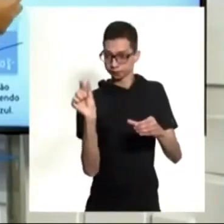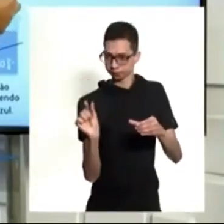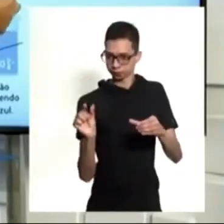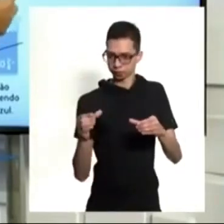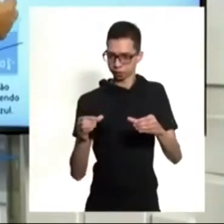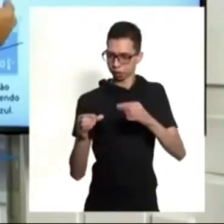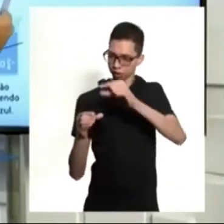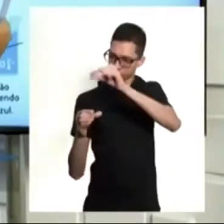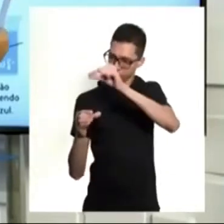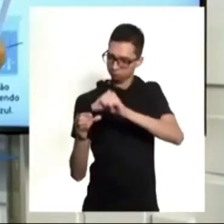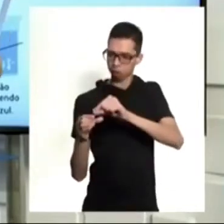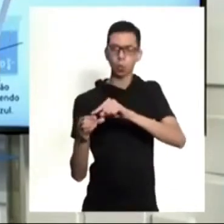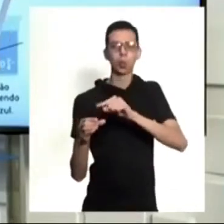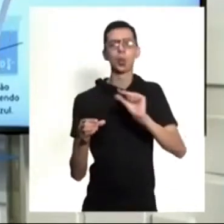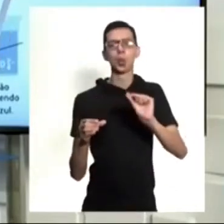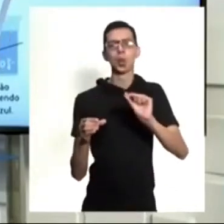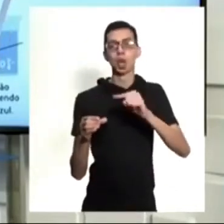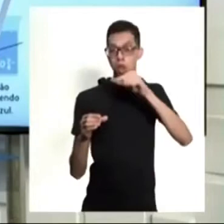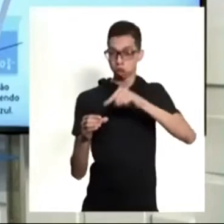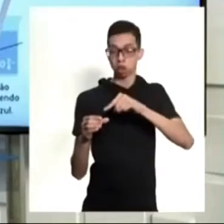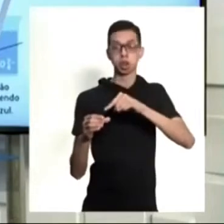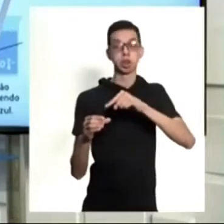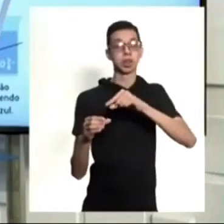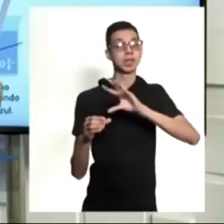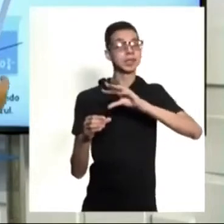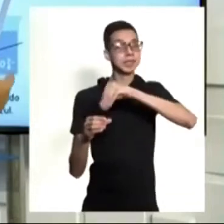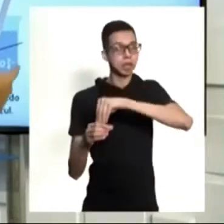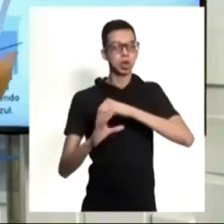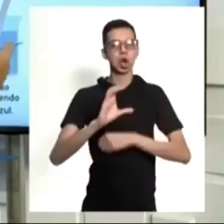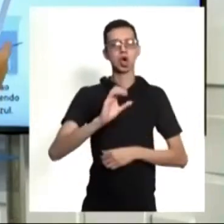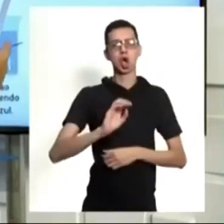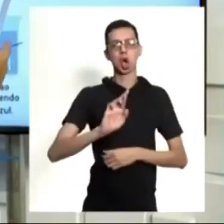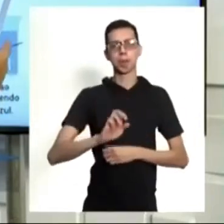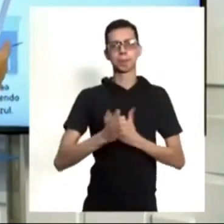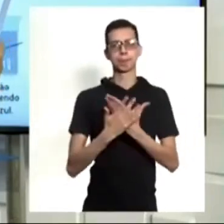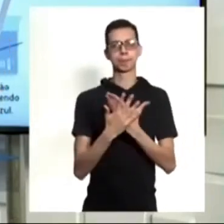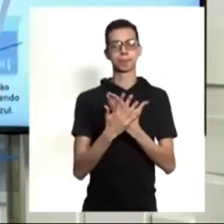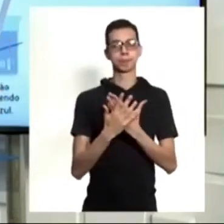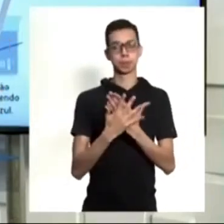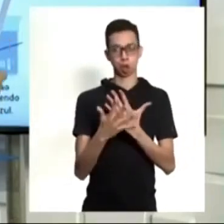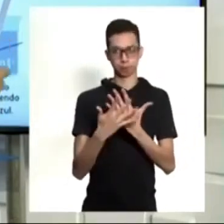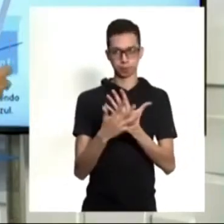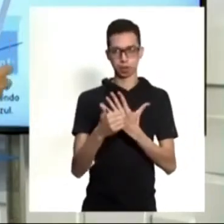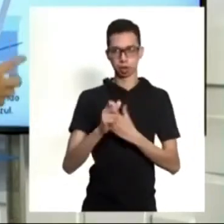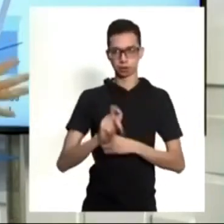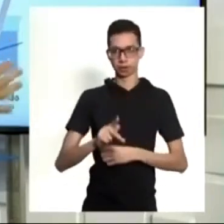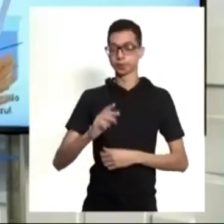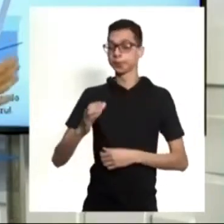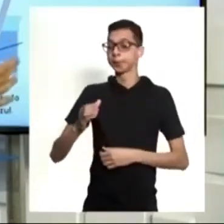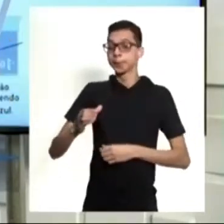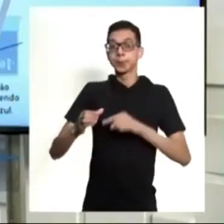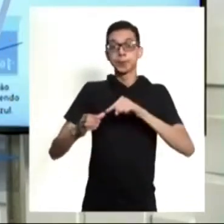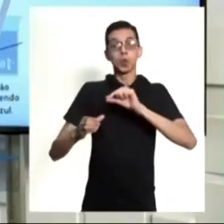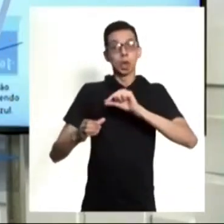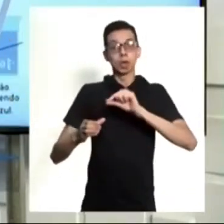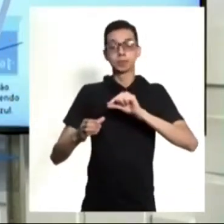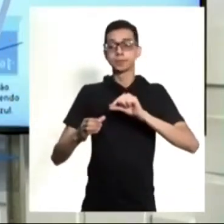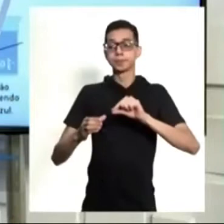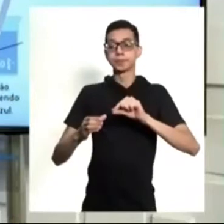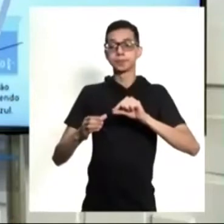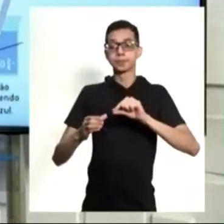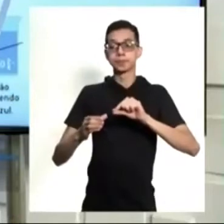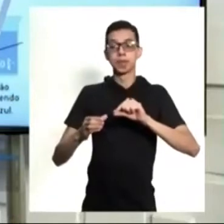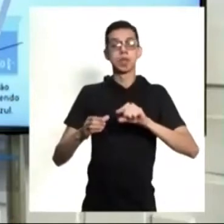sólido mesmo, tá? Cobre metálico, né? E introduz isso numa soluçãozinha, tá? Que tem também um salzinho aqui,